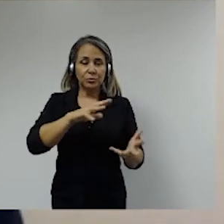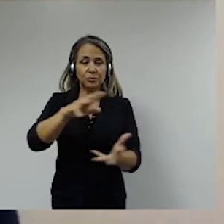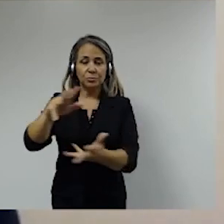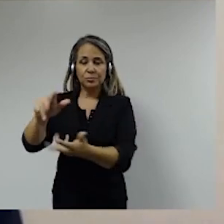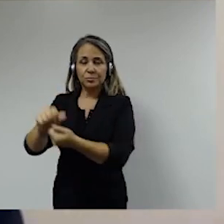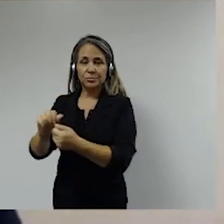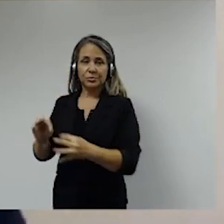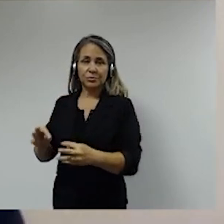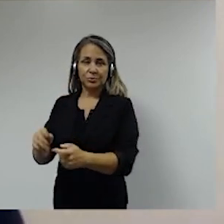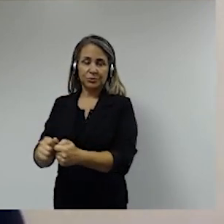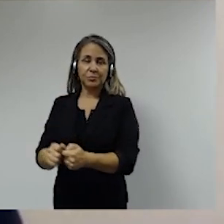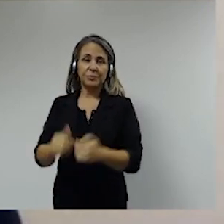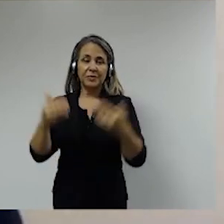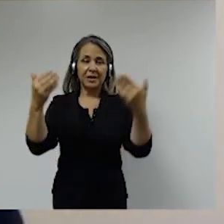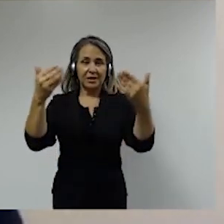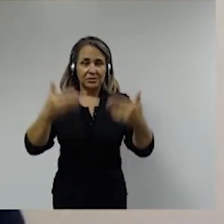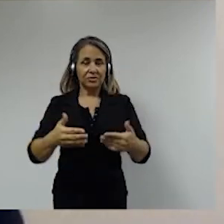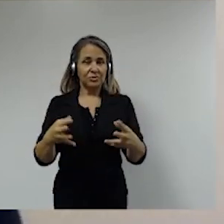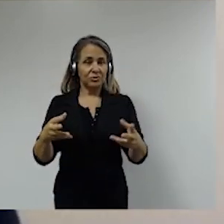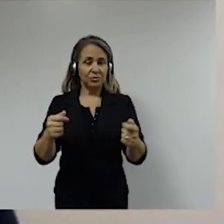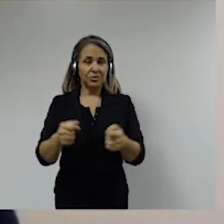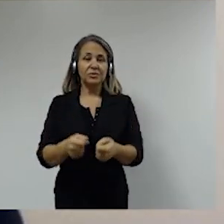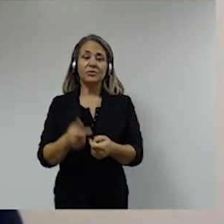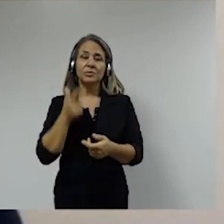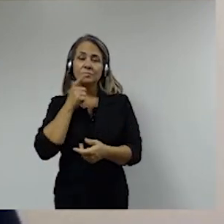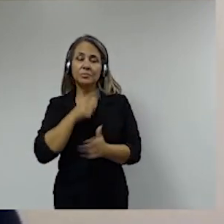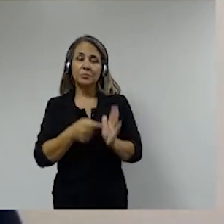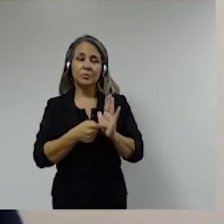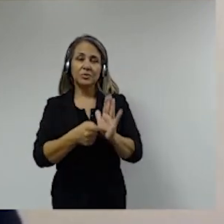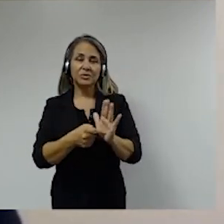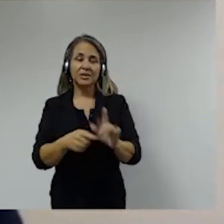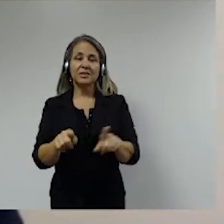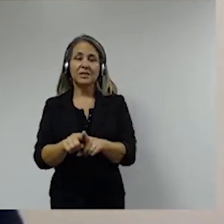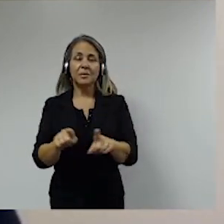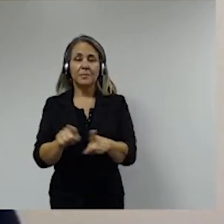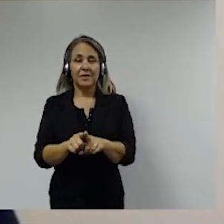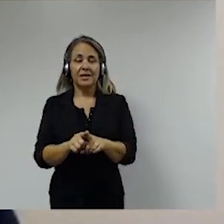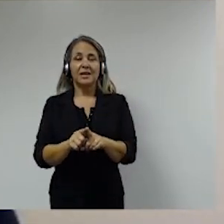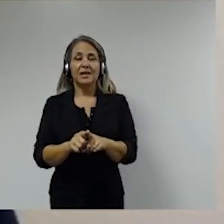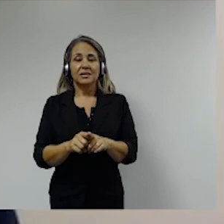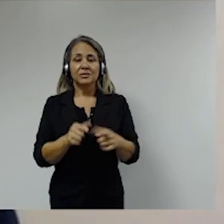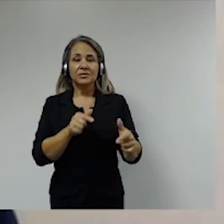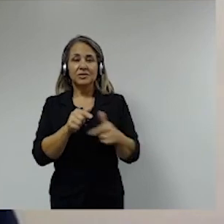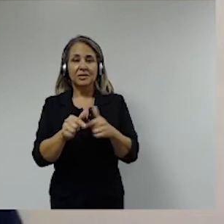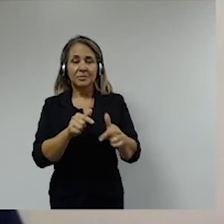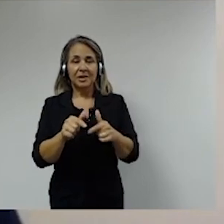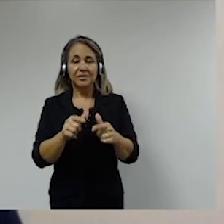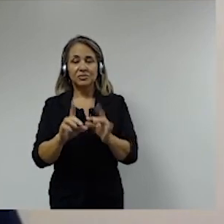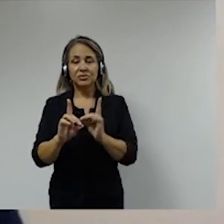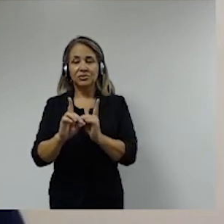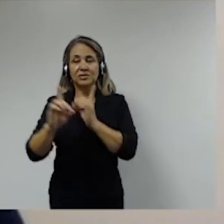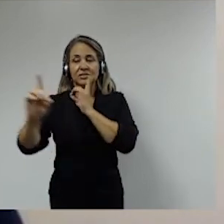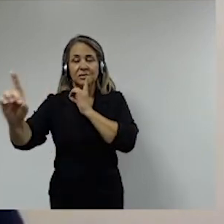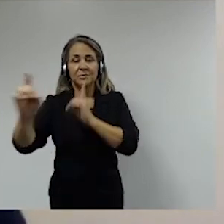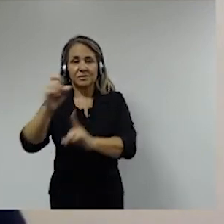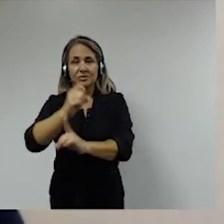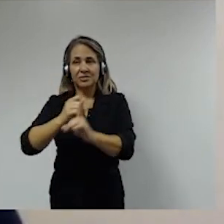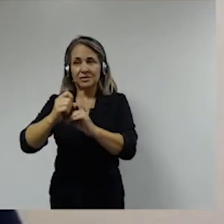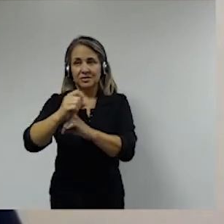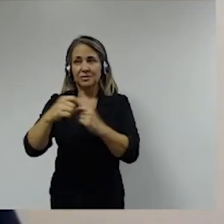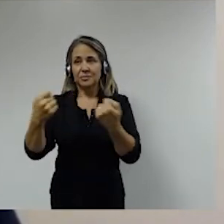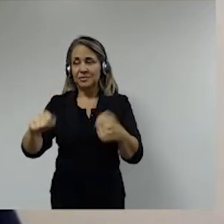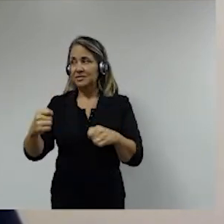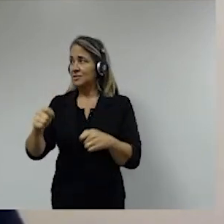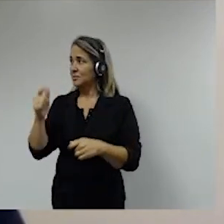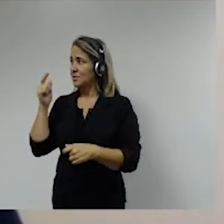diante, principalmente, tendência essa que foi alargada, diante principalmente da adoção de medidas de distanciamento social necessárias